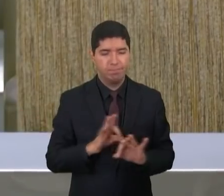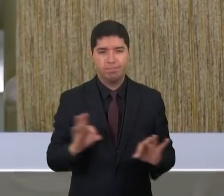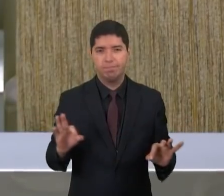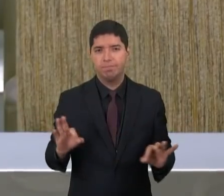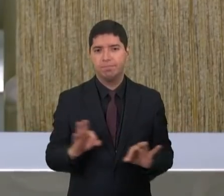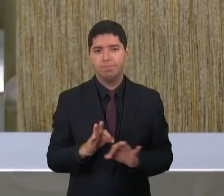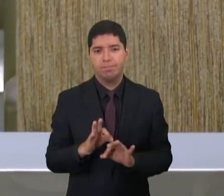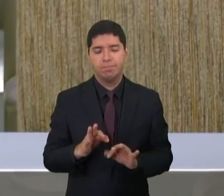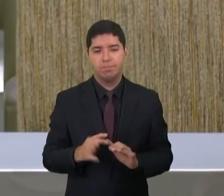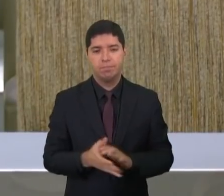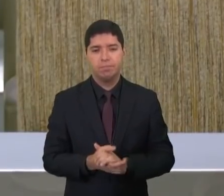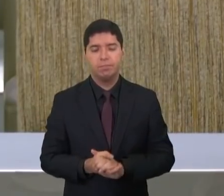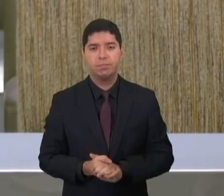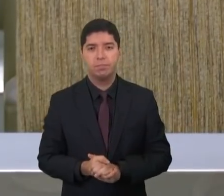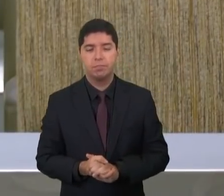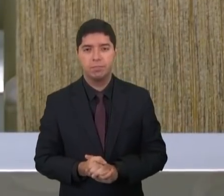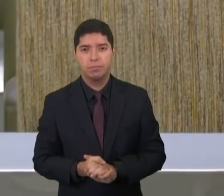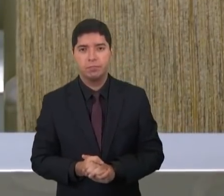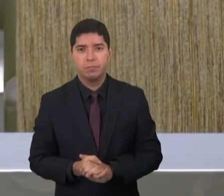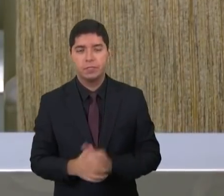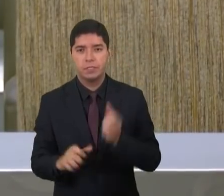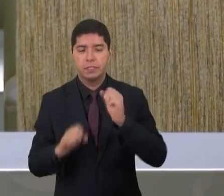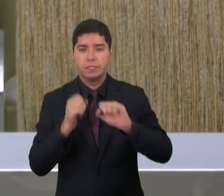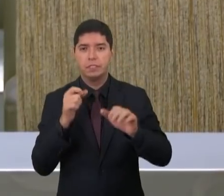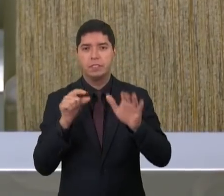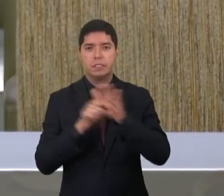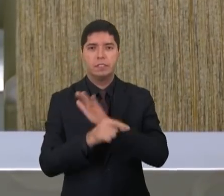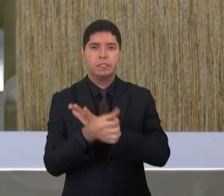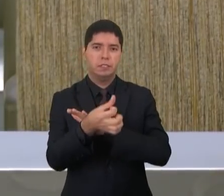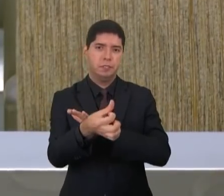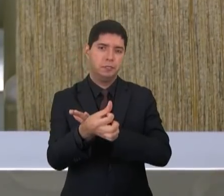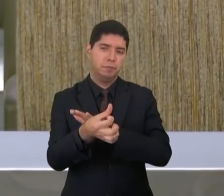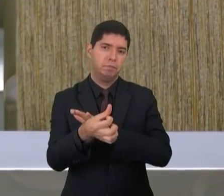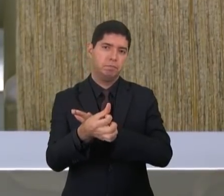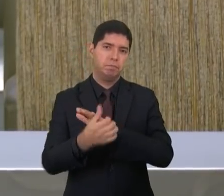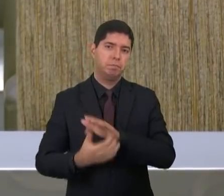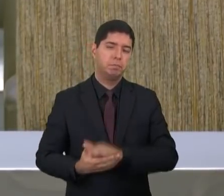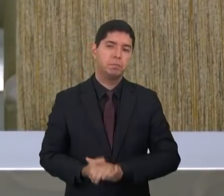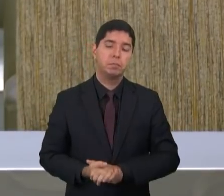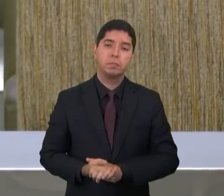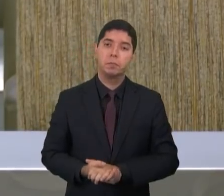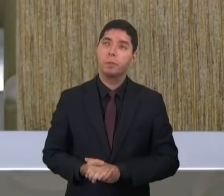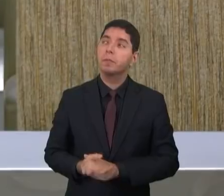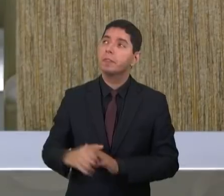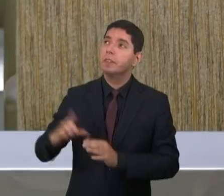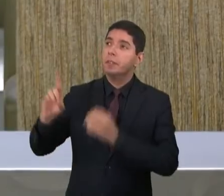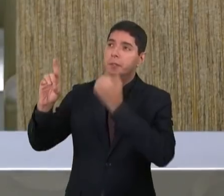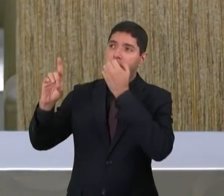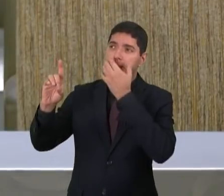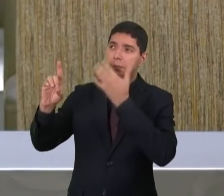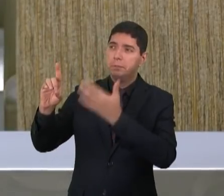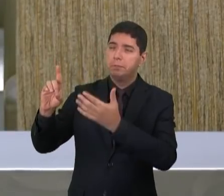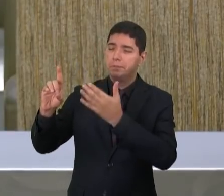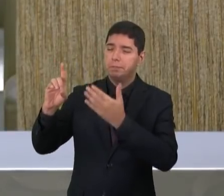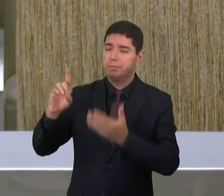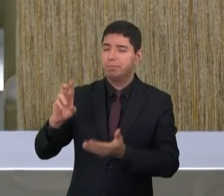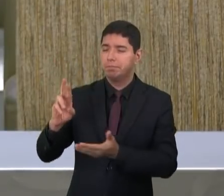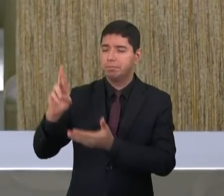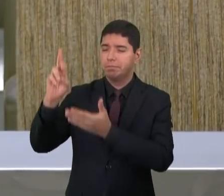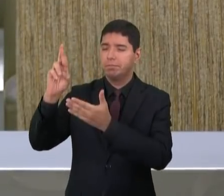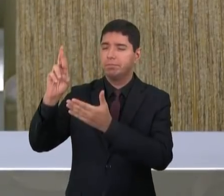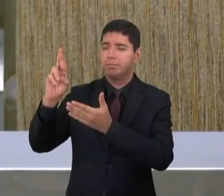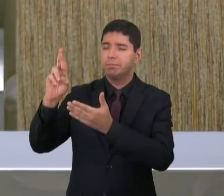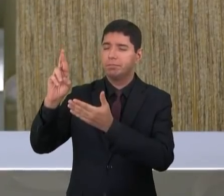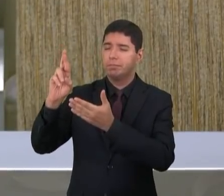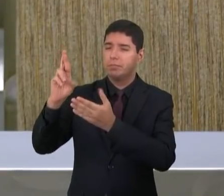inimigo. Salmista, no versículo 6, ele diz aqui, ó: bendito seja o Senhor, que não nos